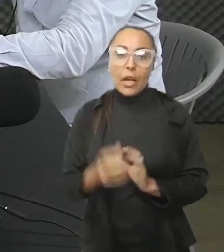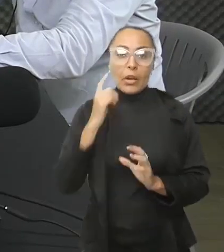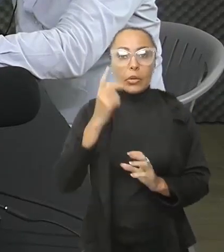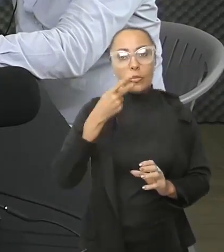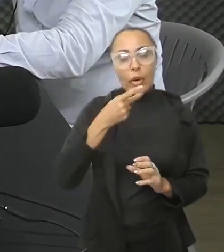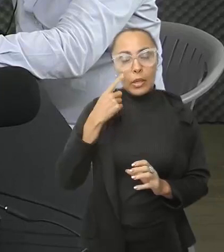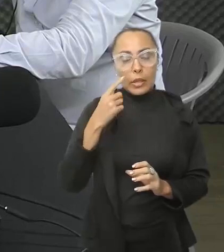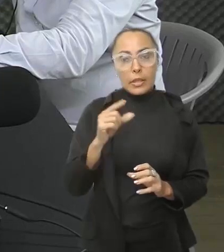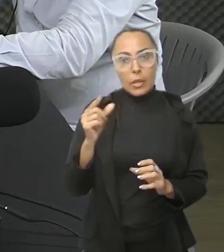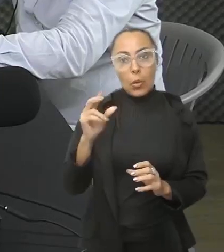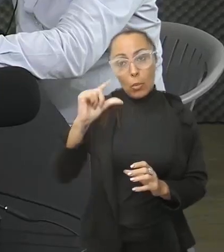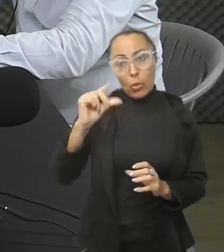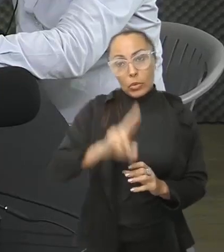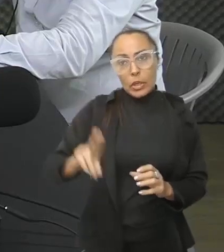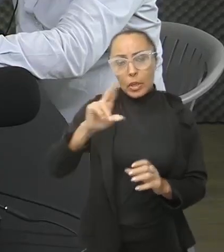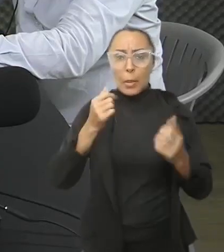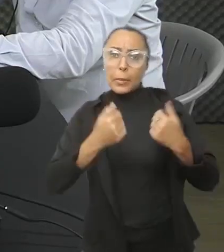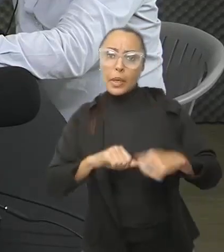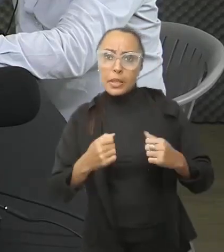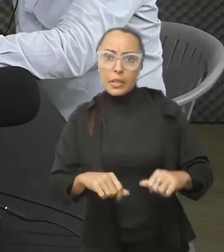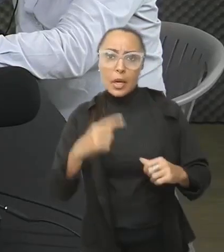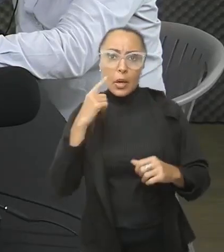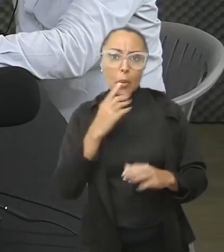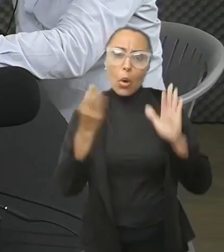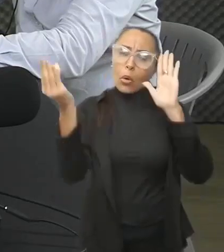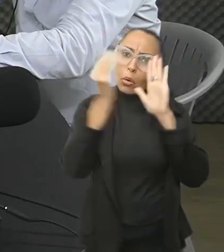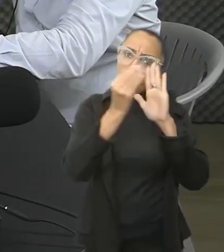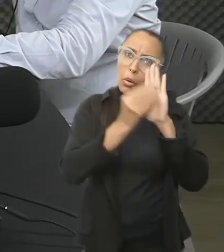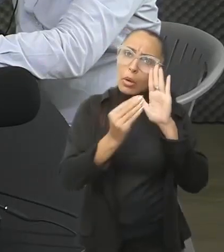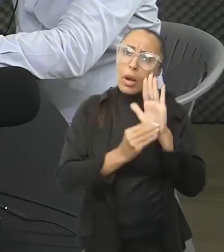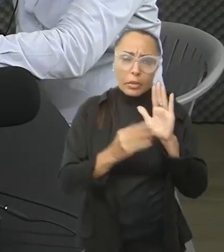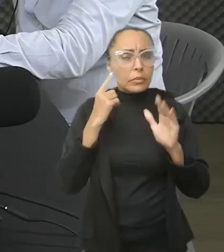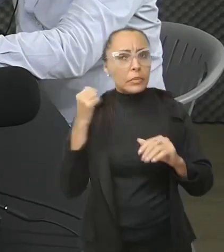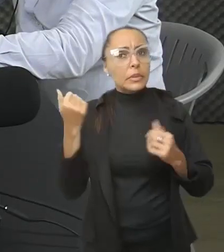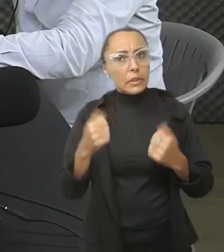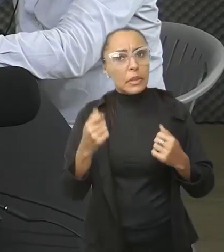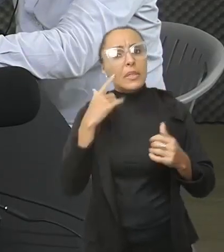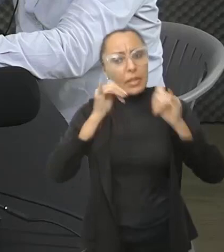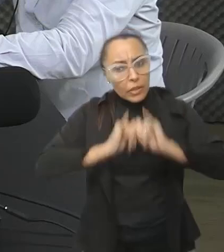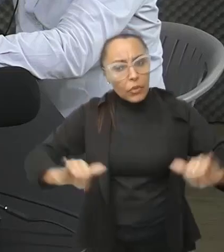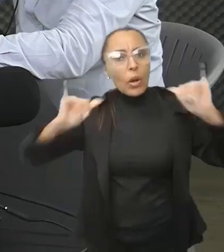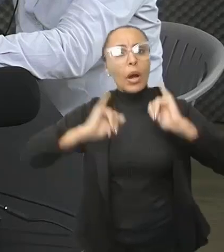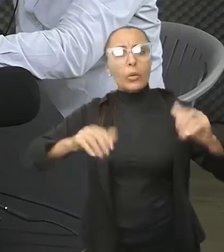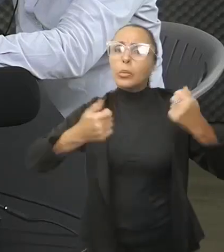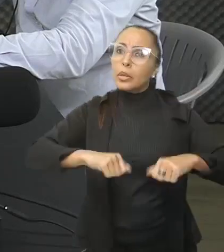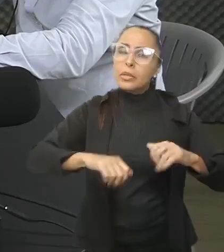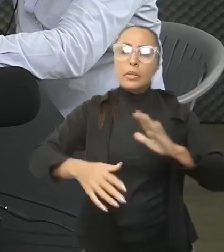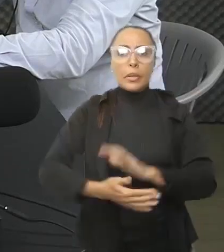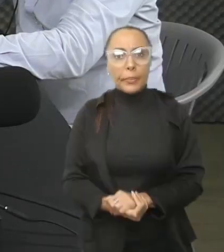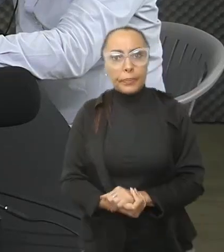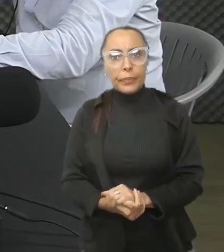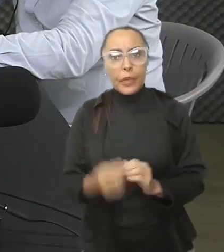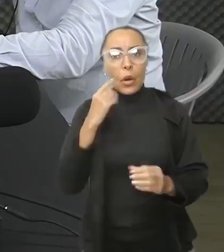pouco usadas, nós precisamos colocar isso à tona. Isso precisa ser divulgado, né? Isso precisa ser... Como é